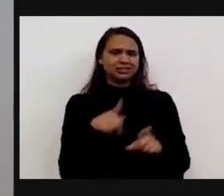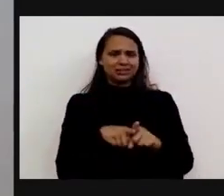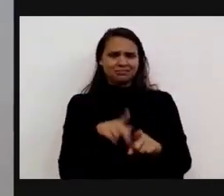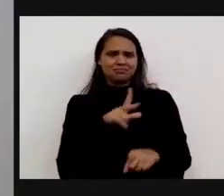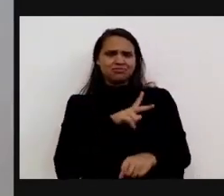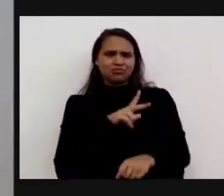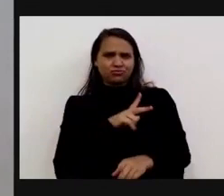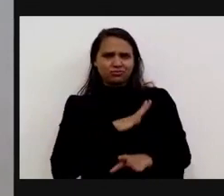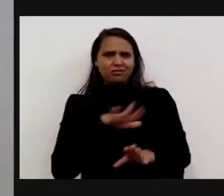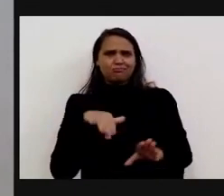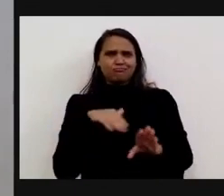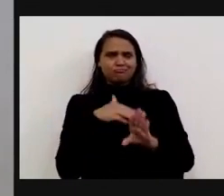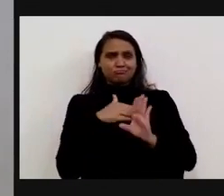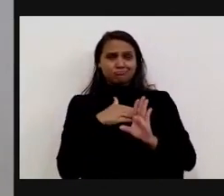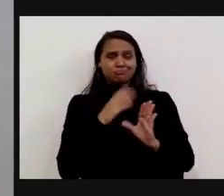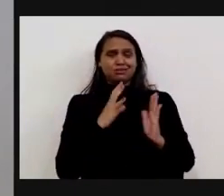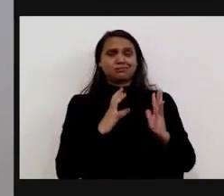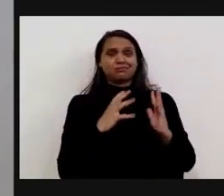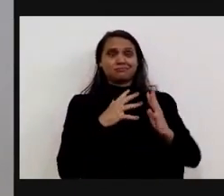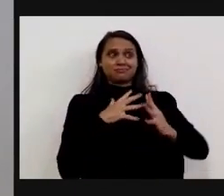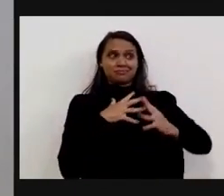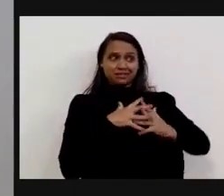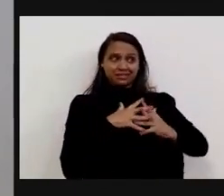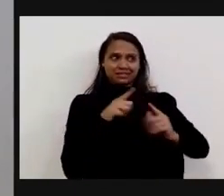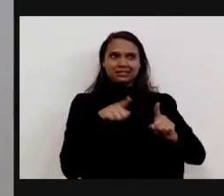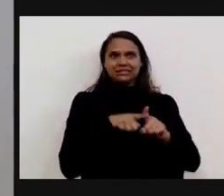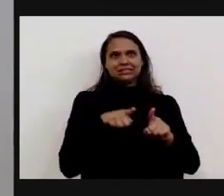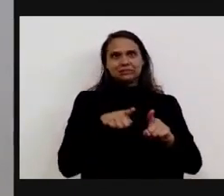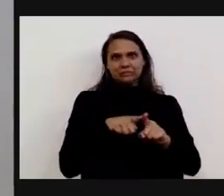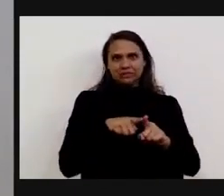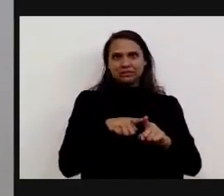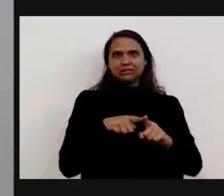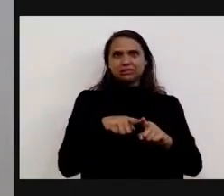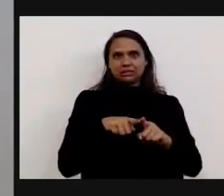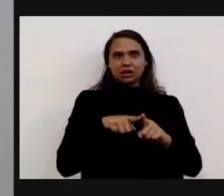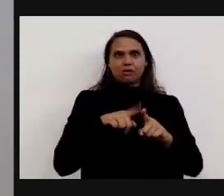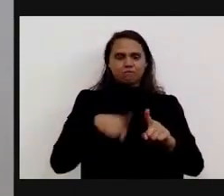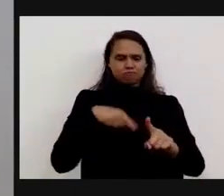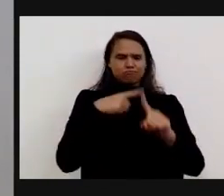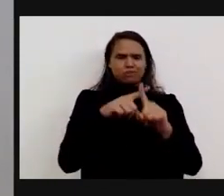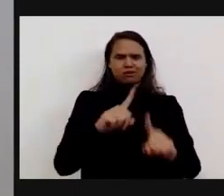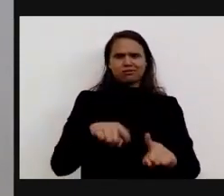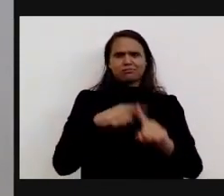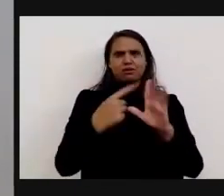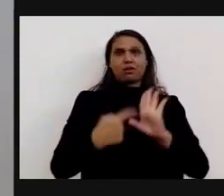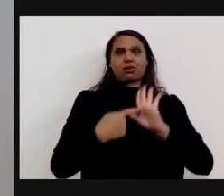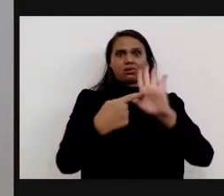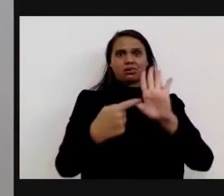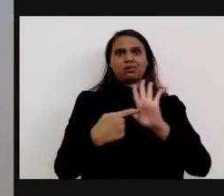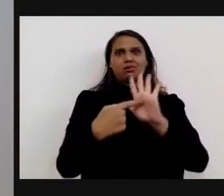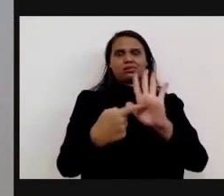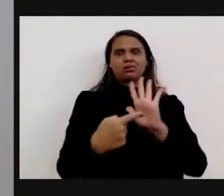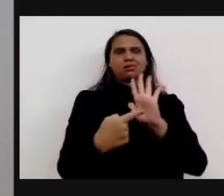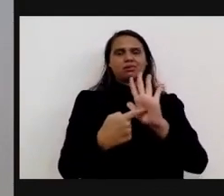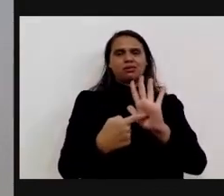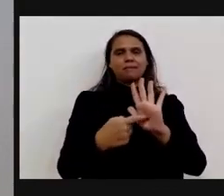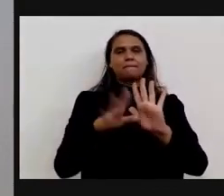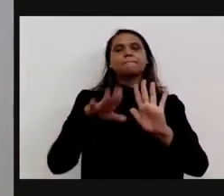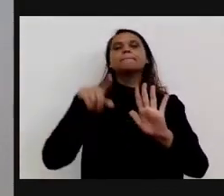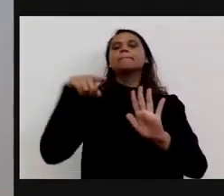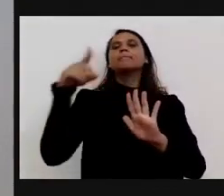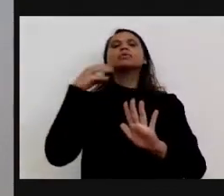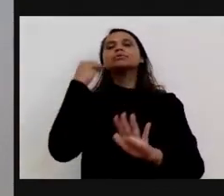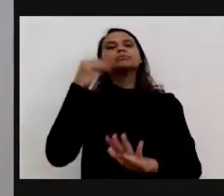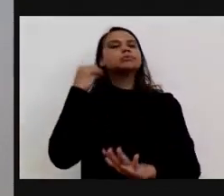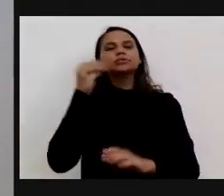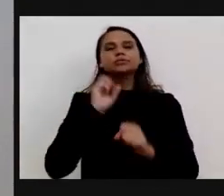ela ela tá saindo para fora ela tá cada vez mais Evidente nós depois dessa experiência